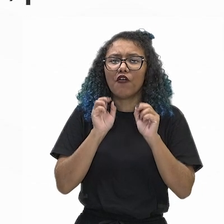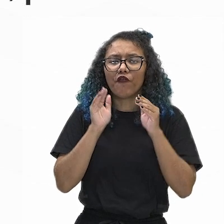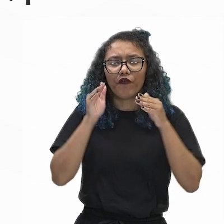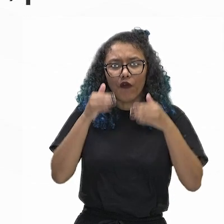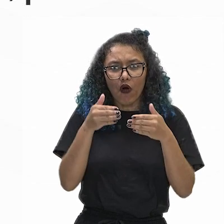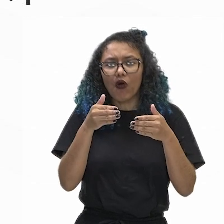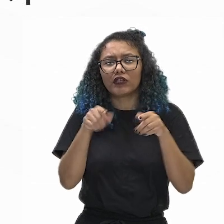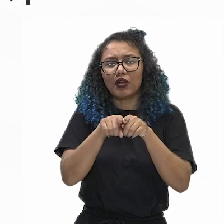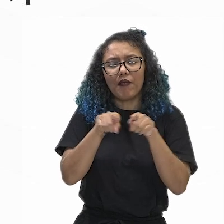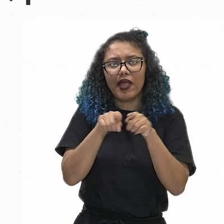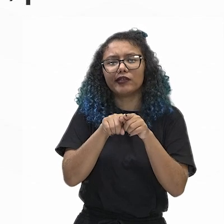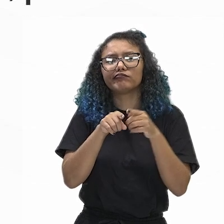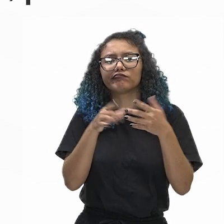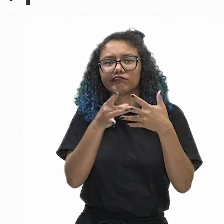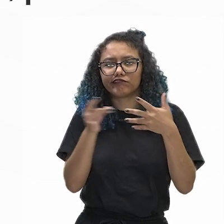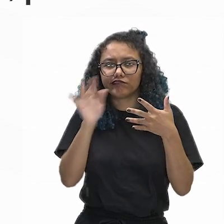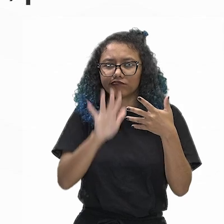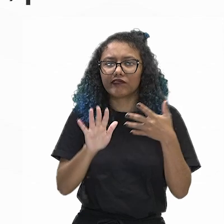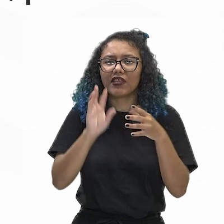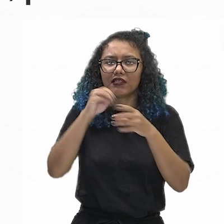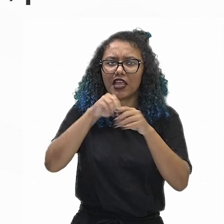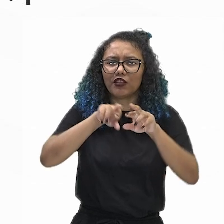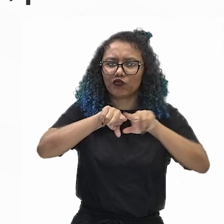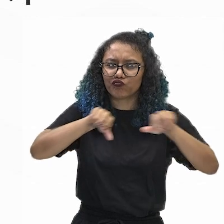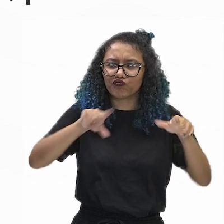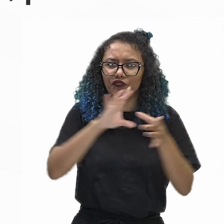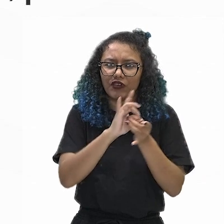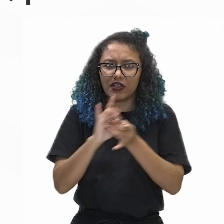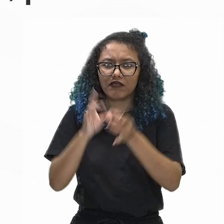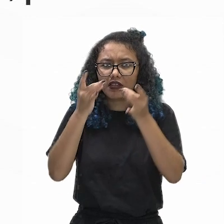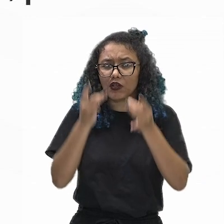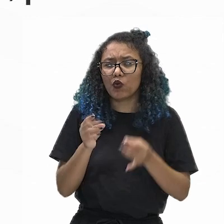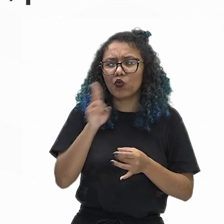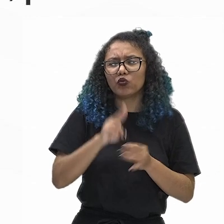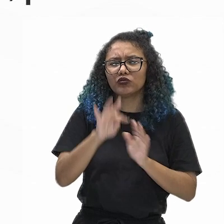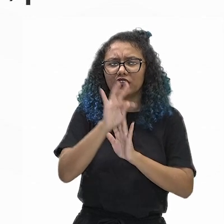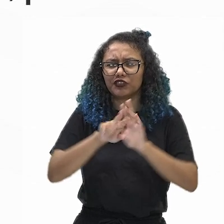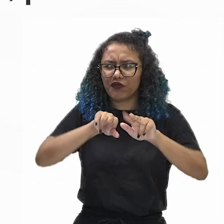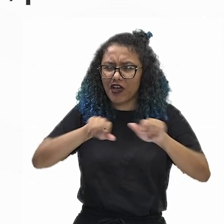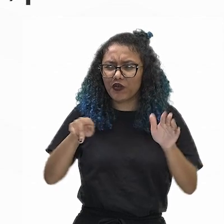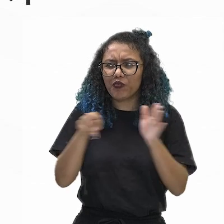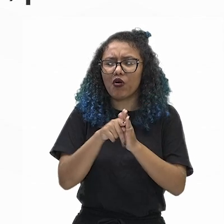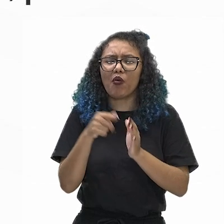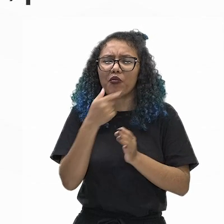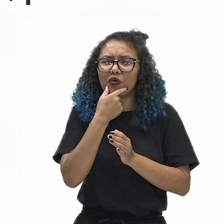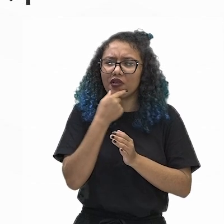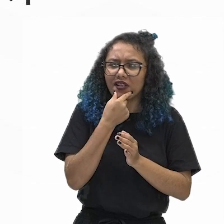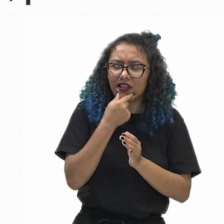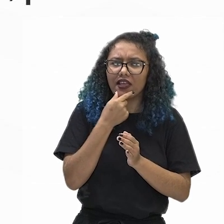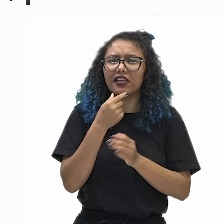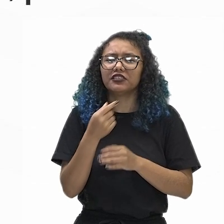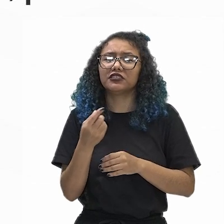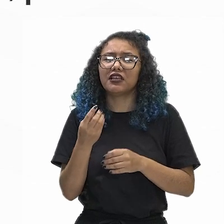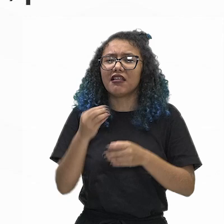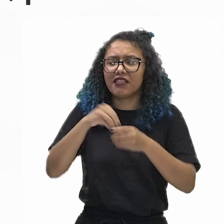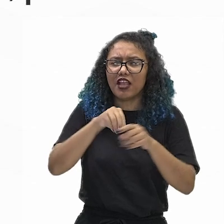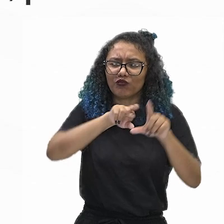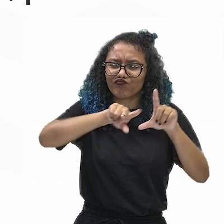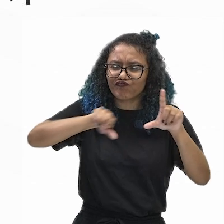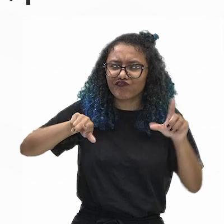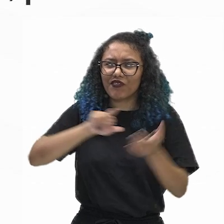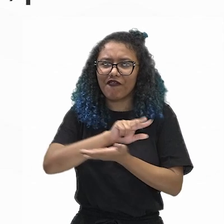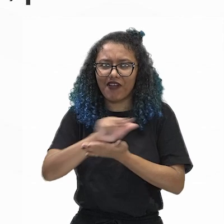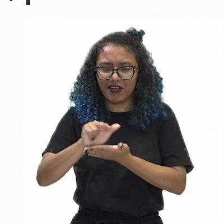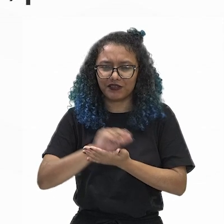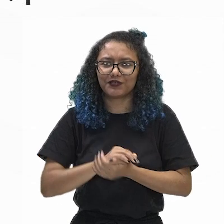e semiótica nos diferentes contextos e o detalhamento, uso de textos diversos em língua inglesa presentes nas